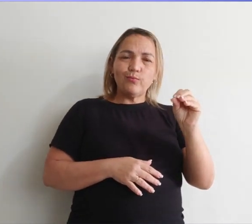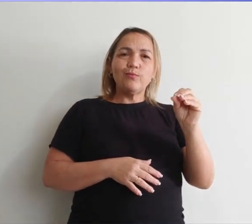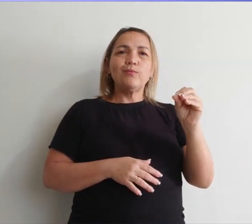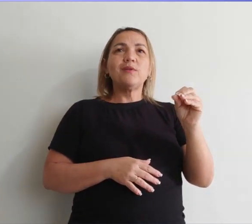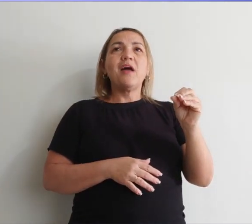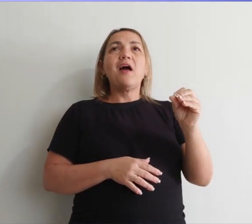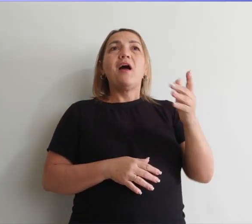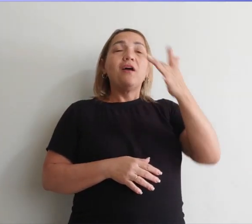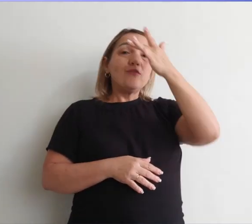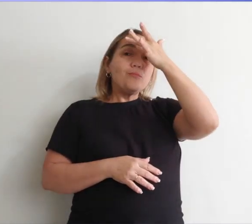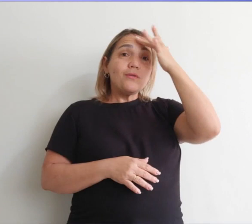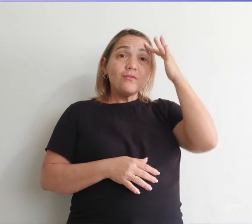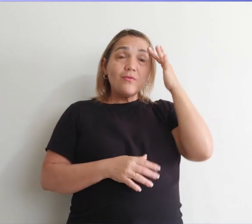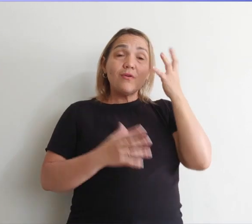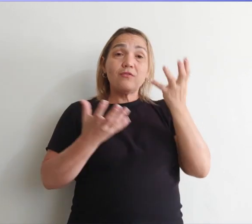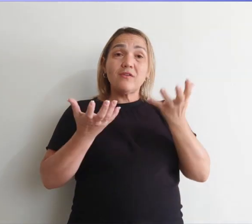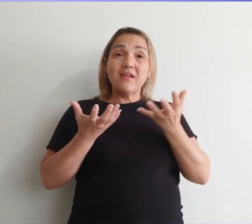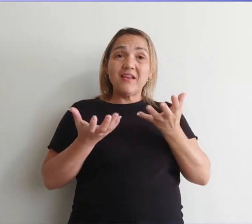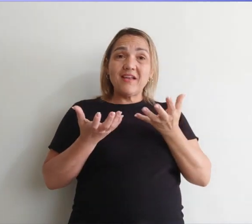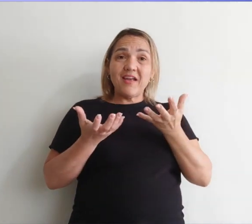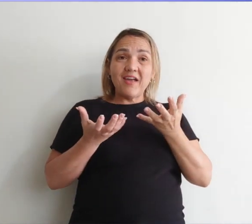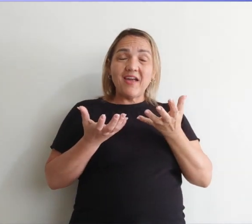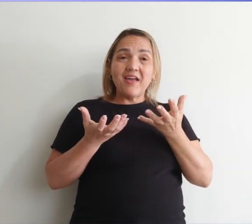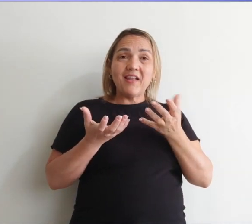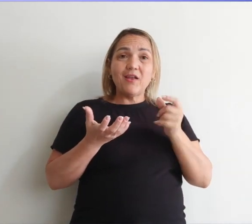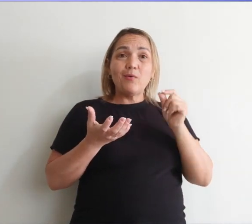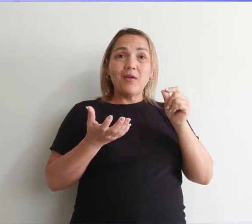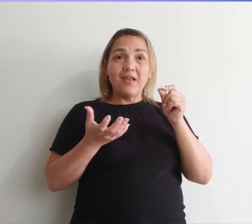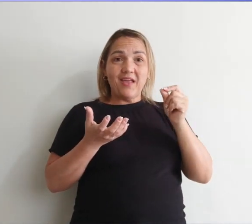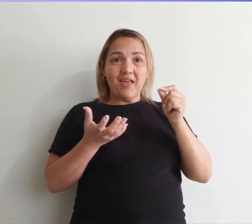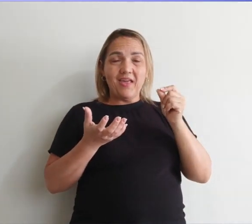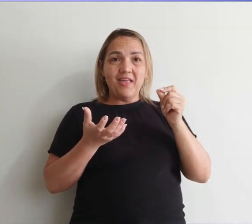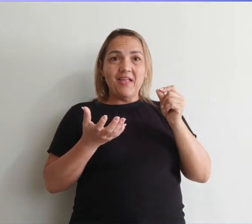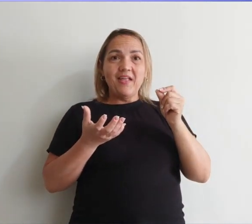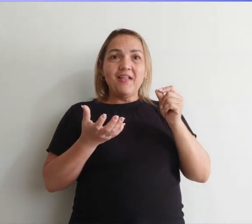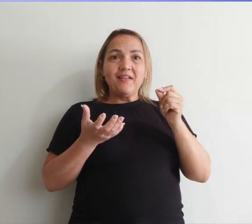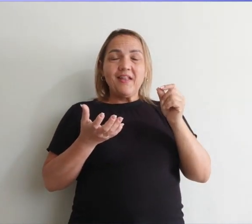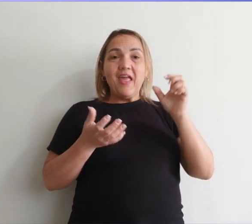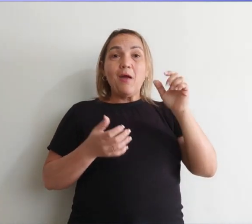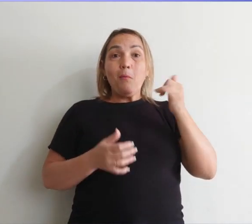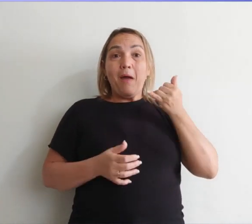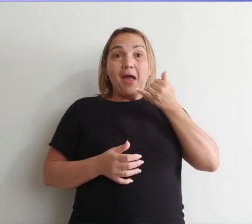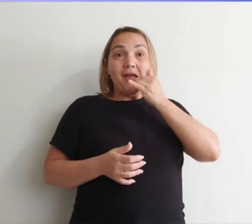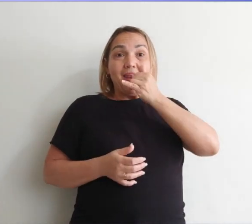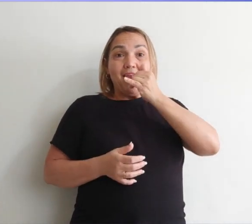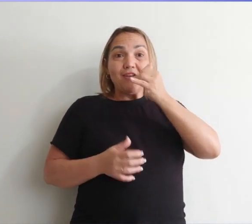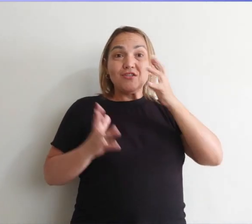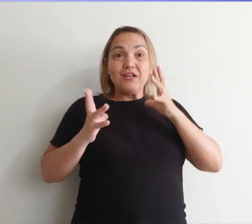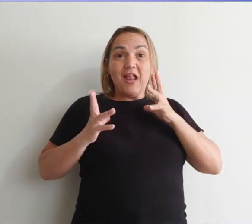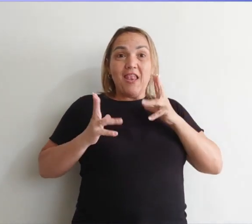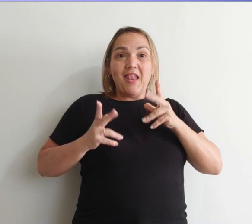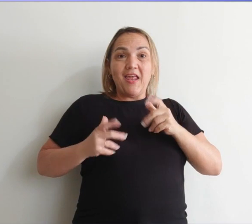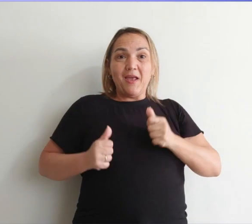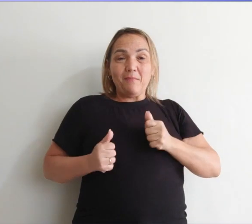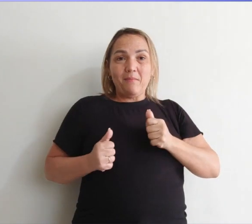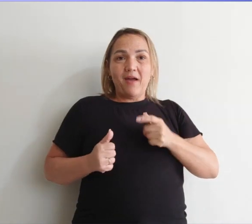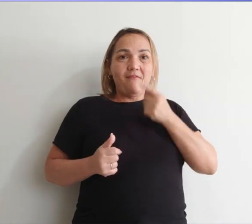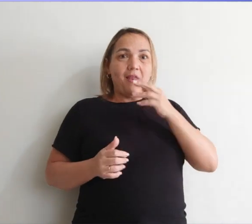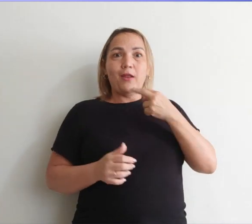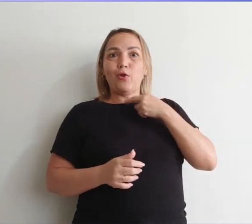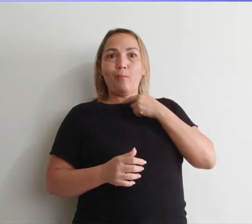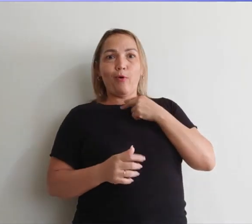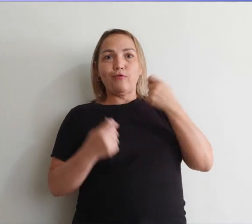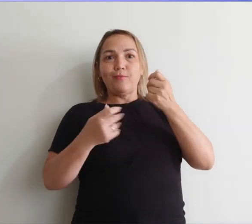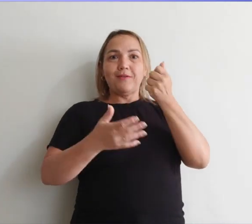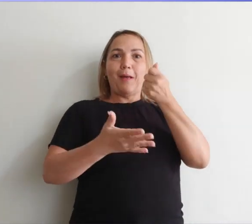as pessoas querem ter o painel solar em casa, energia limpa. Aí vem a pessoa, não, agora não pode, você tem que